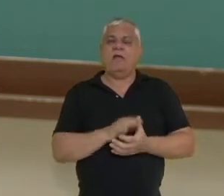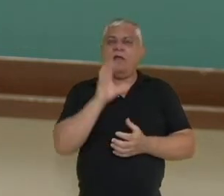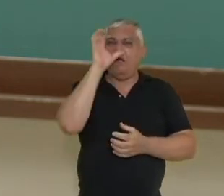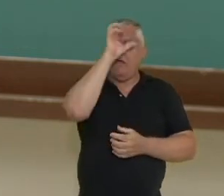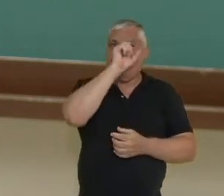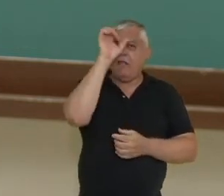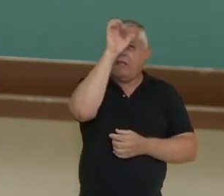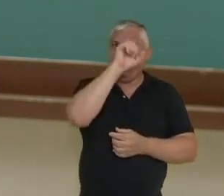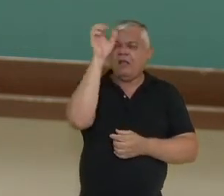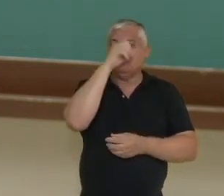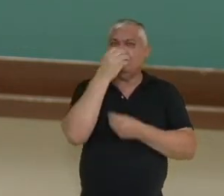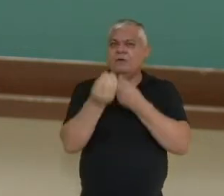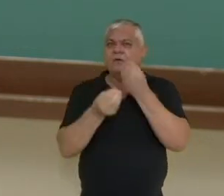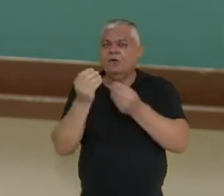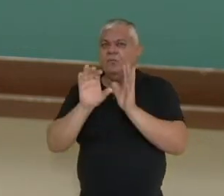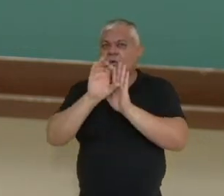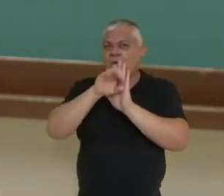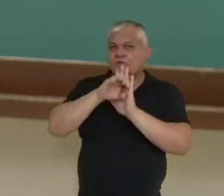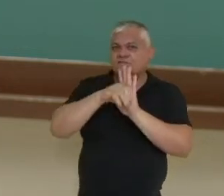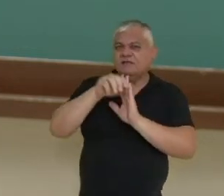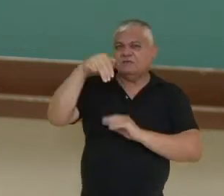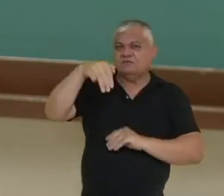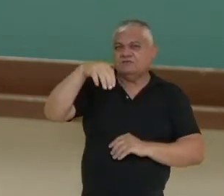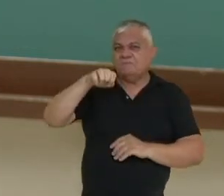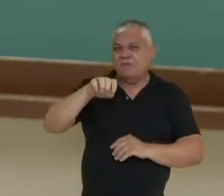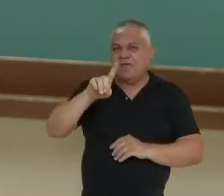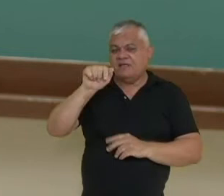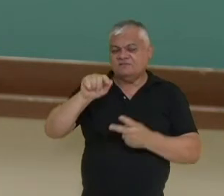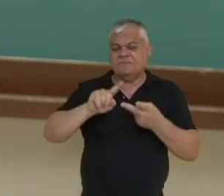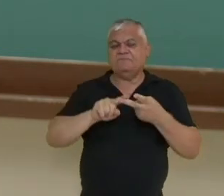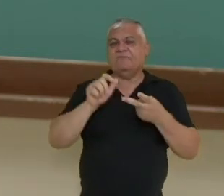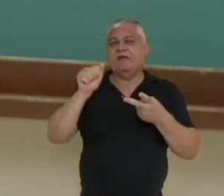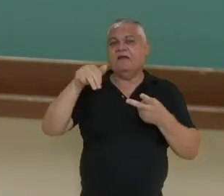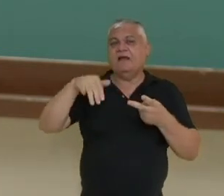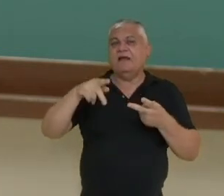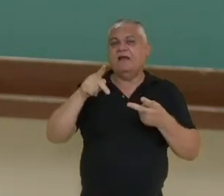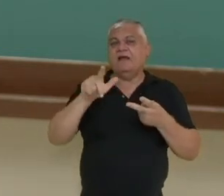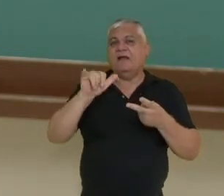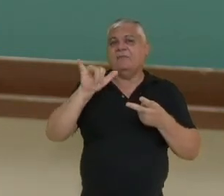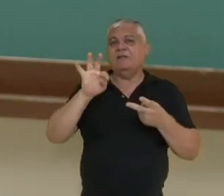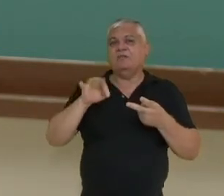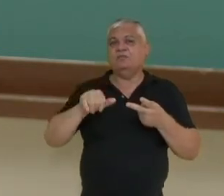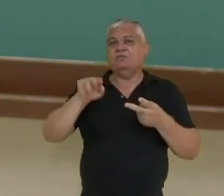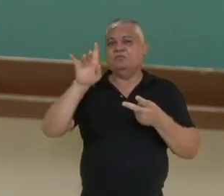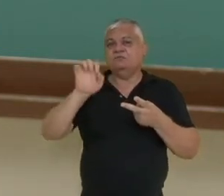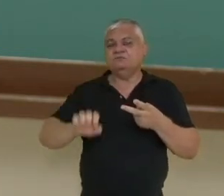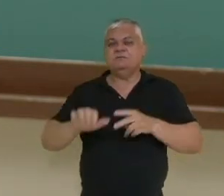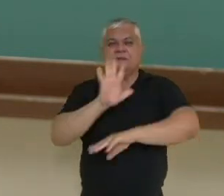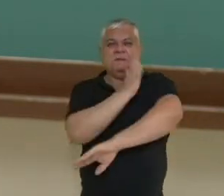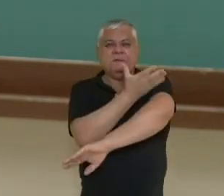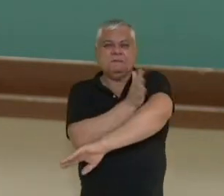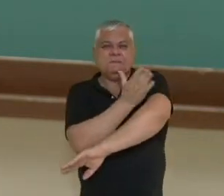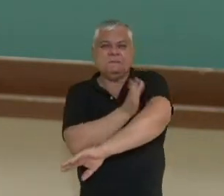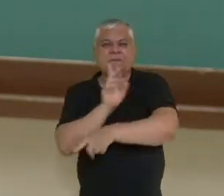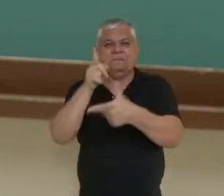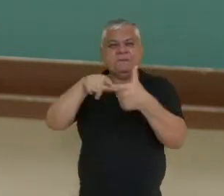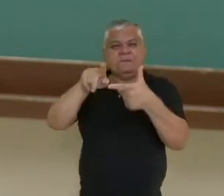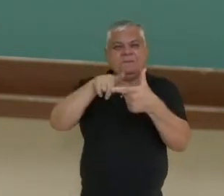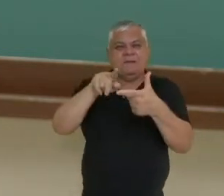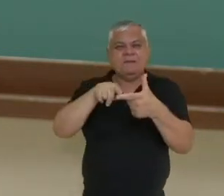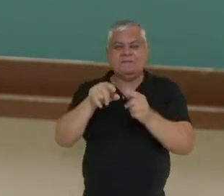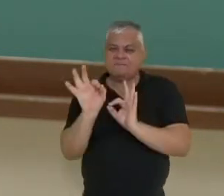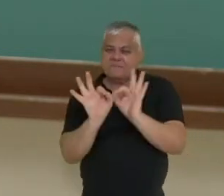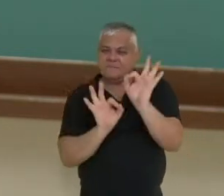medidas estatísticas de média e amplitude e ainda resolver problemas envolvendo